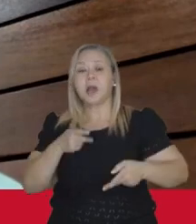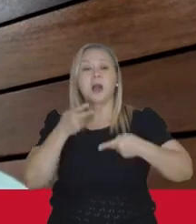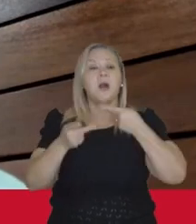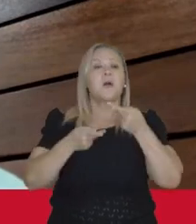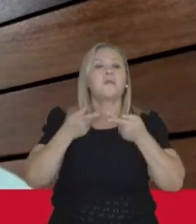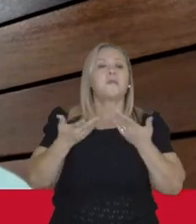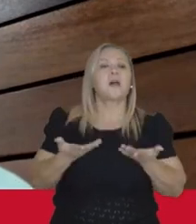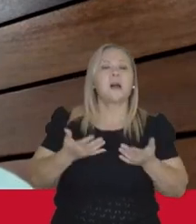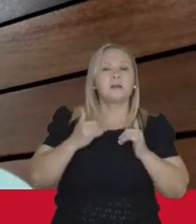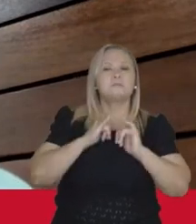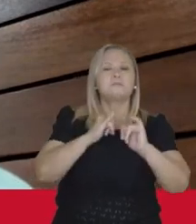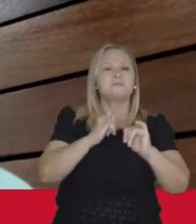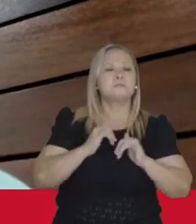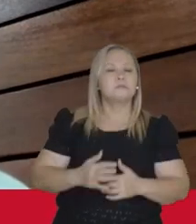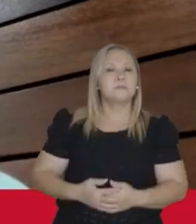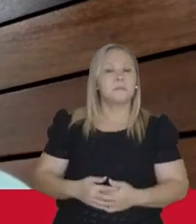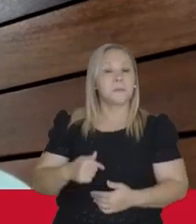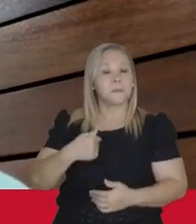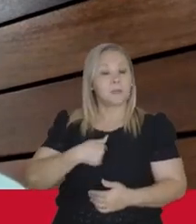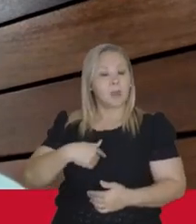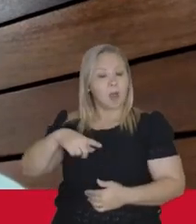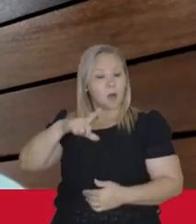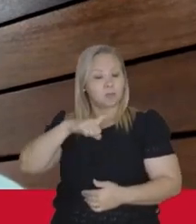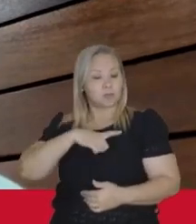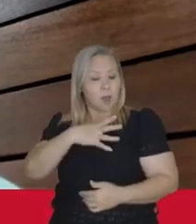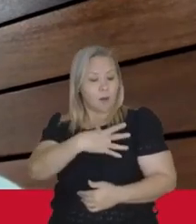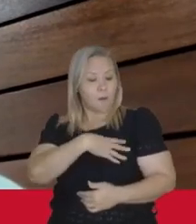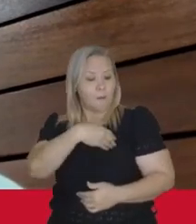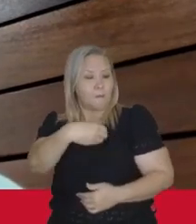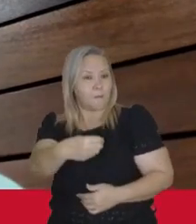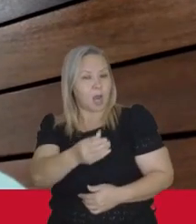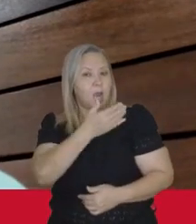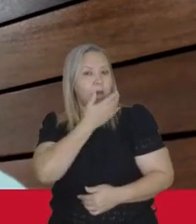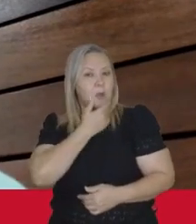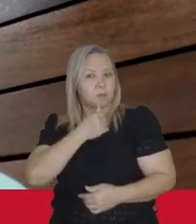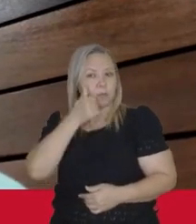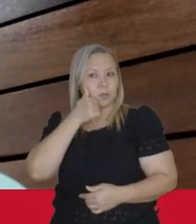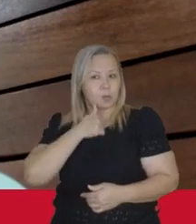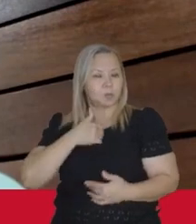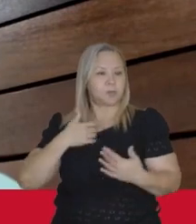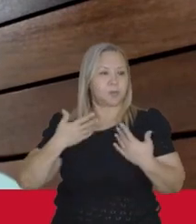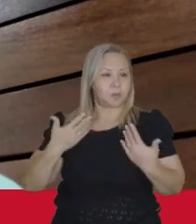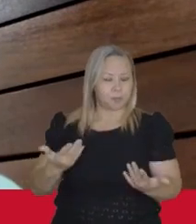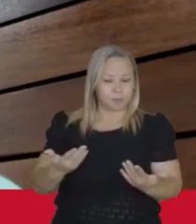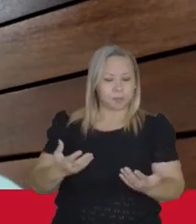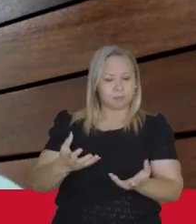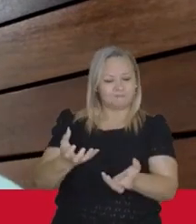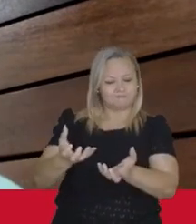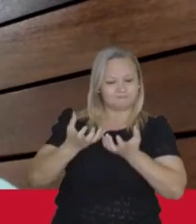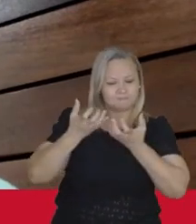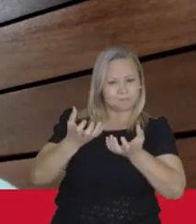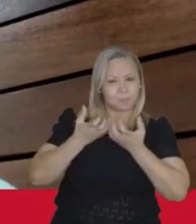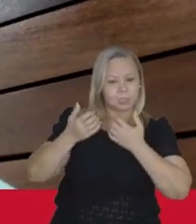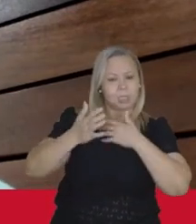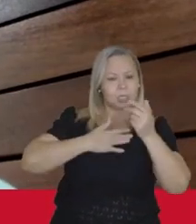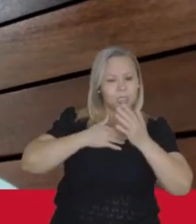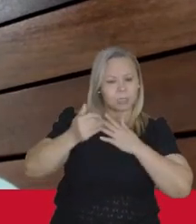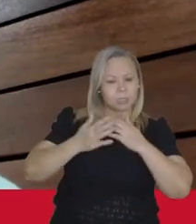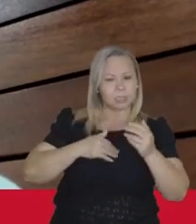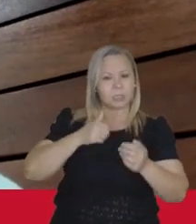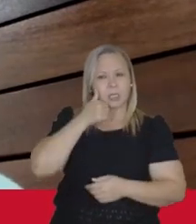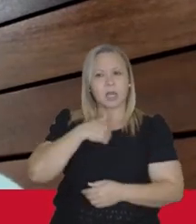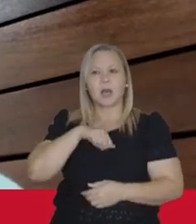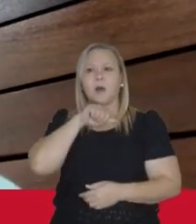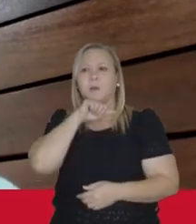dizer: eu tenho um filho, uma filha, eu quero exercer a